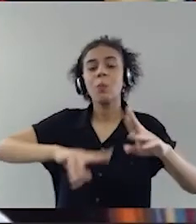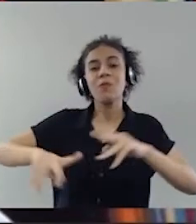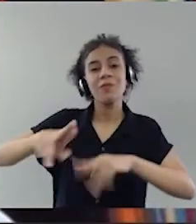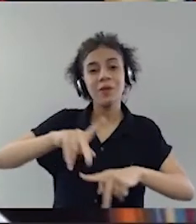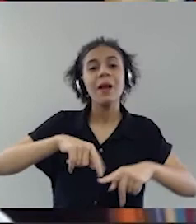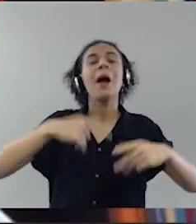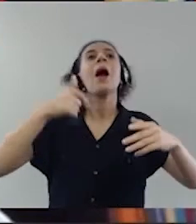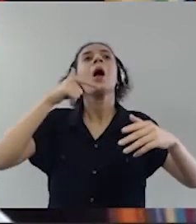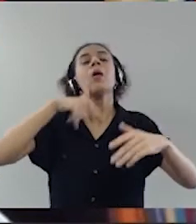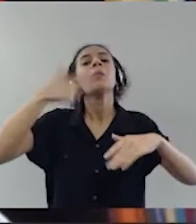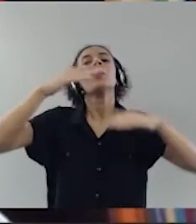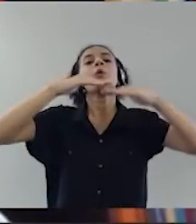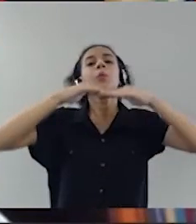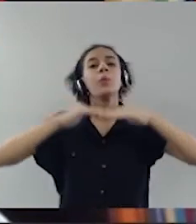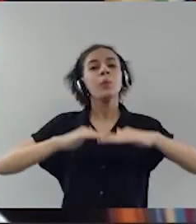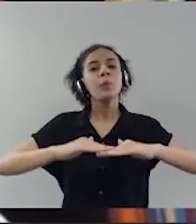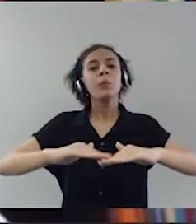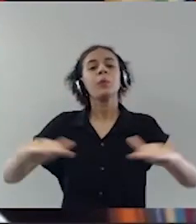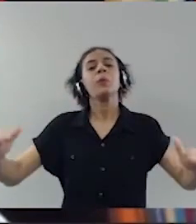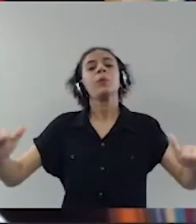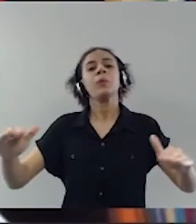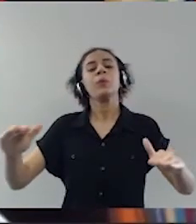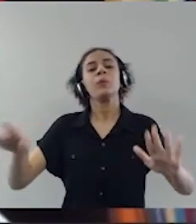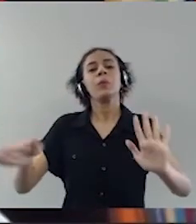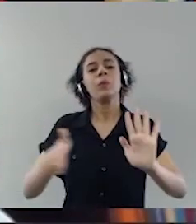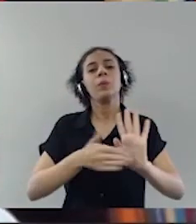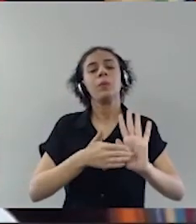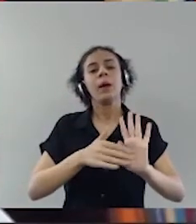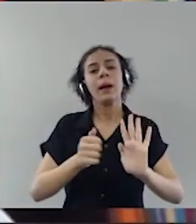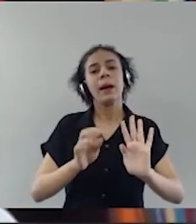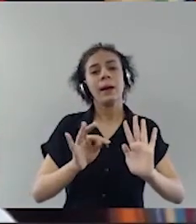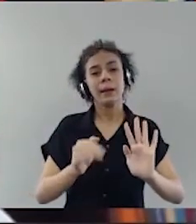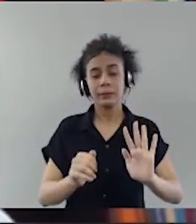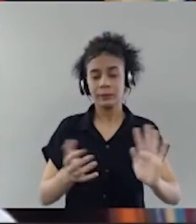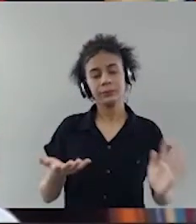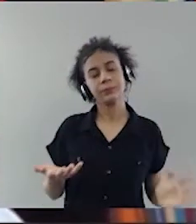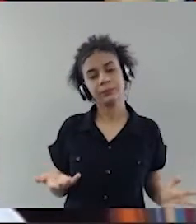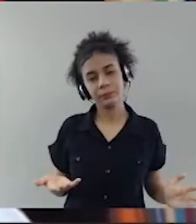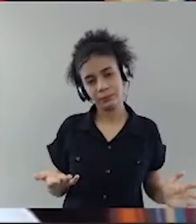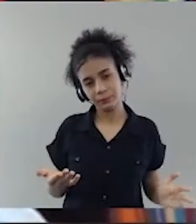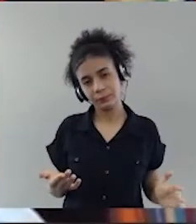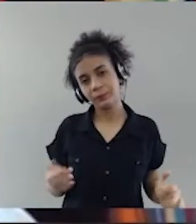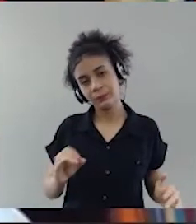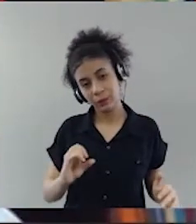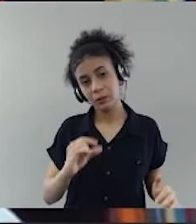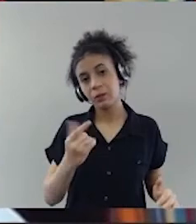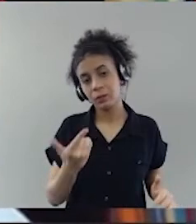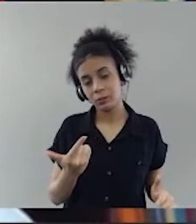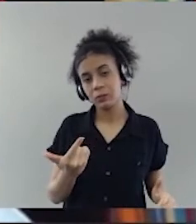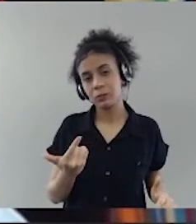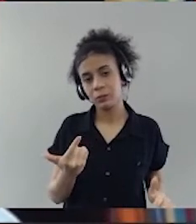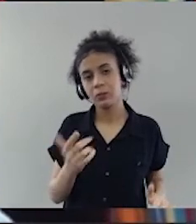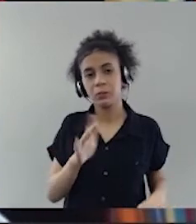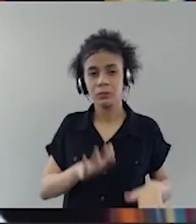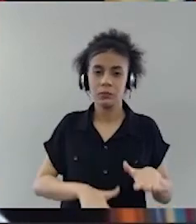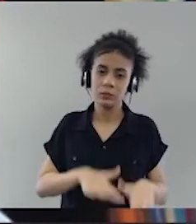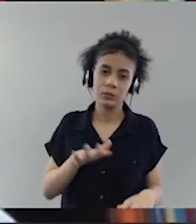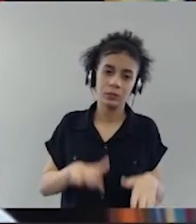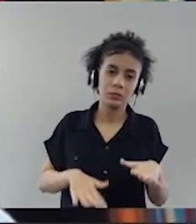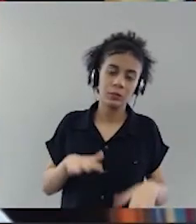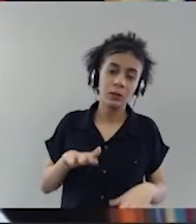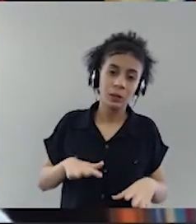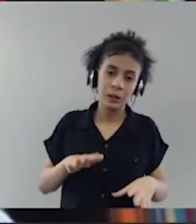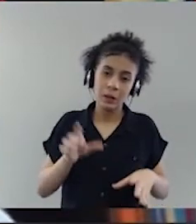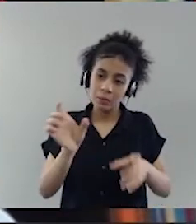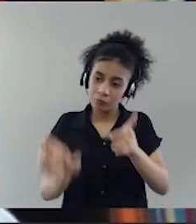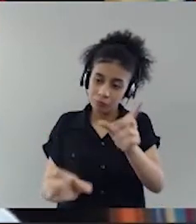possível reequilibrar essa ata. É claro, dependendo nessa possibilidade que, em